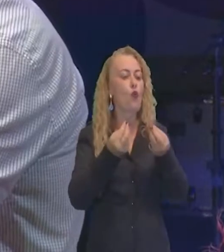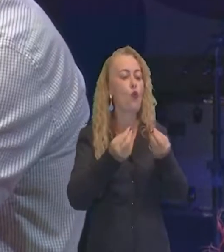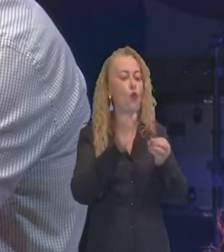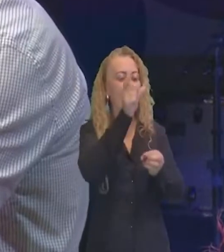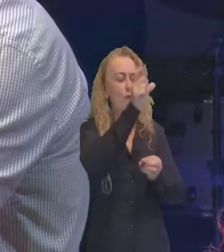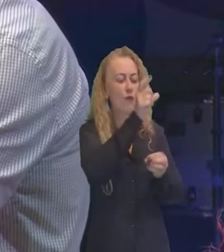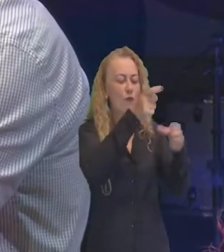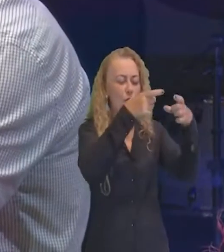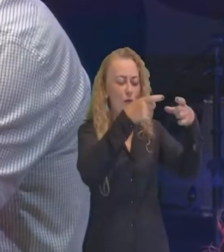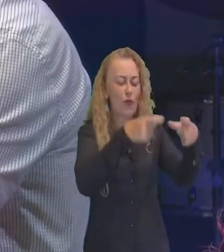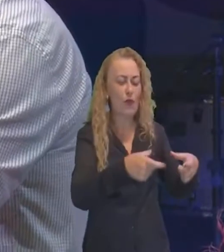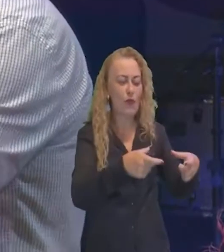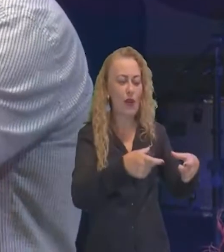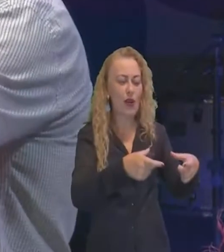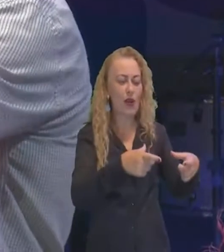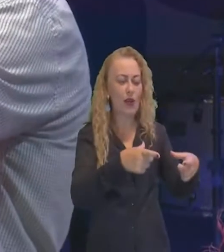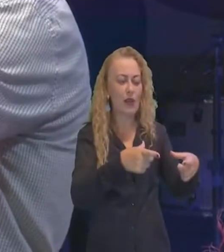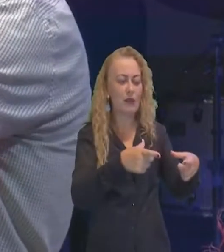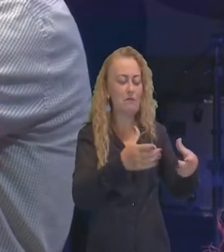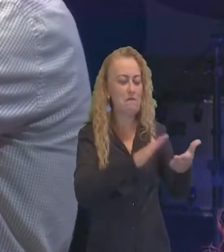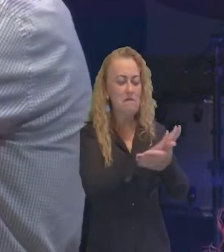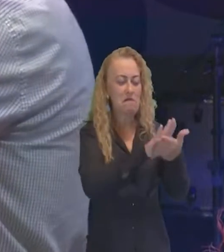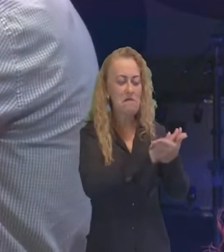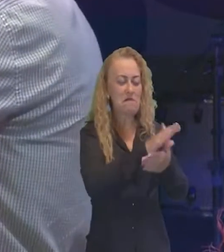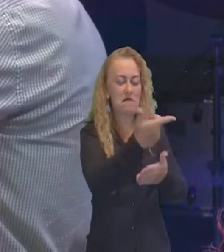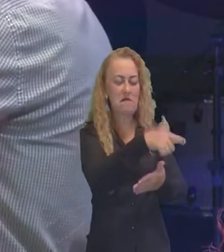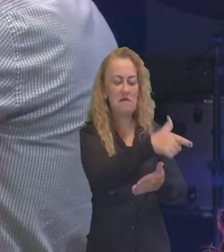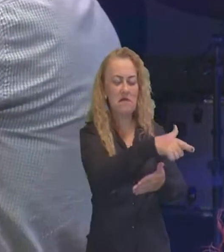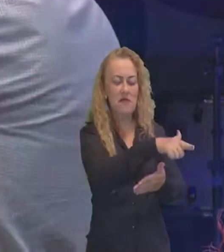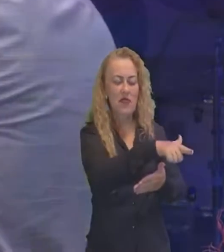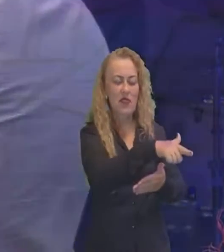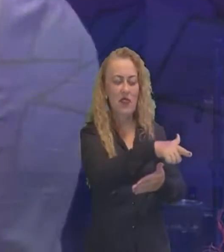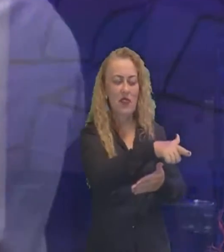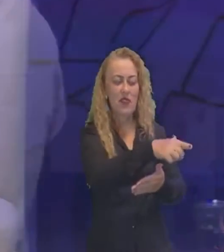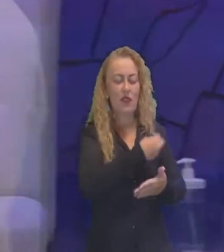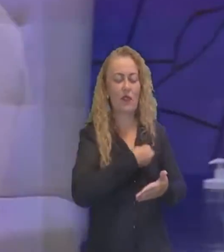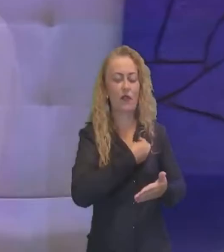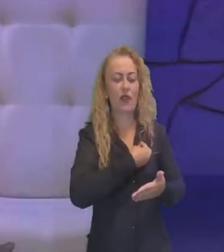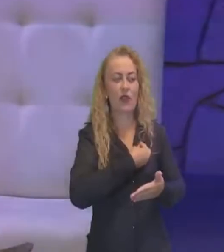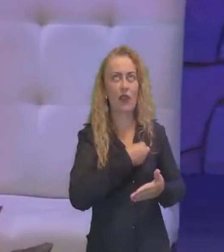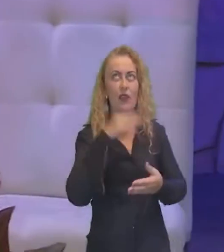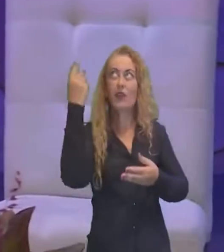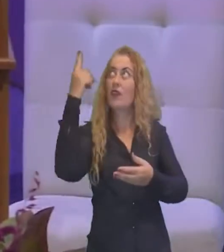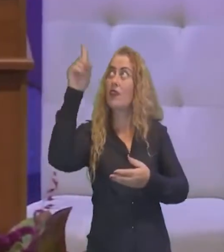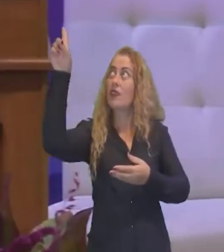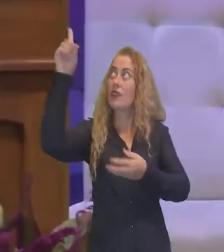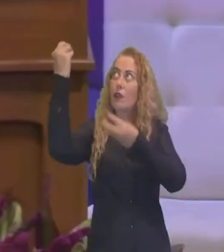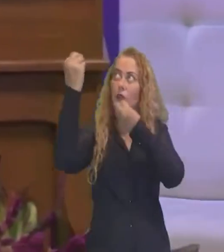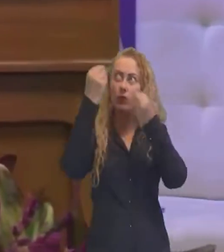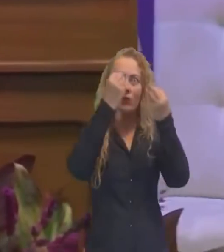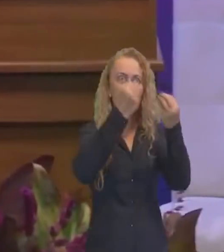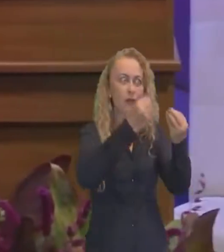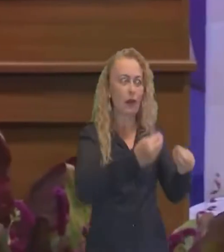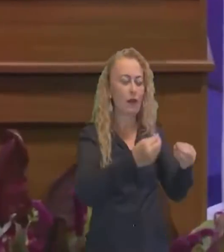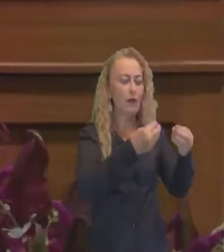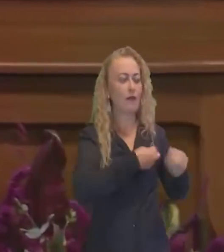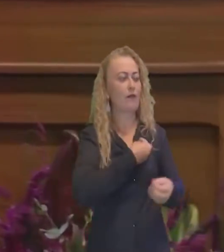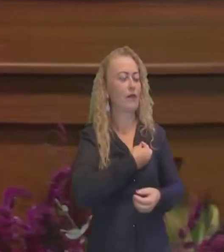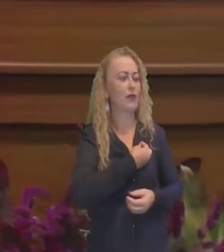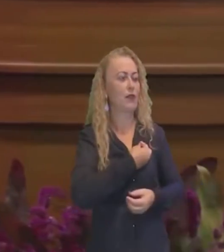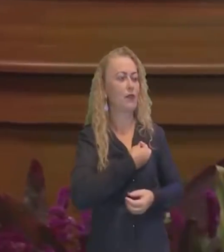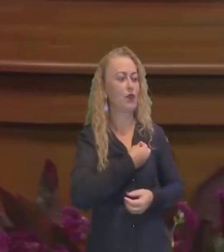vida. Onde não há esperança, Deus pode gerar esperança. Onde há